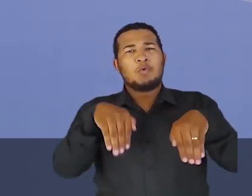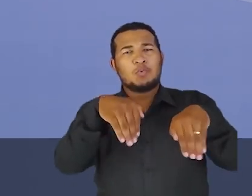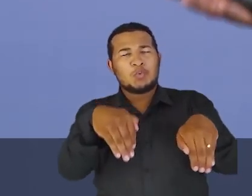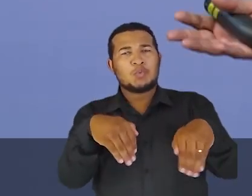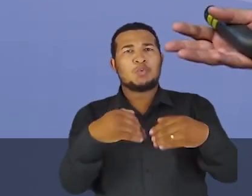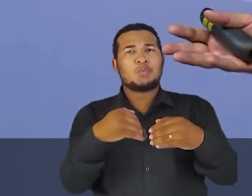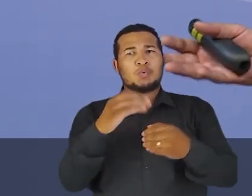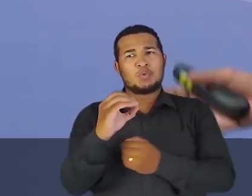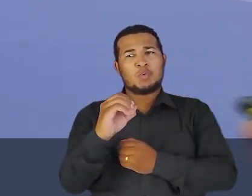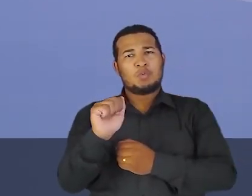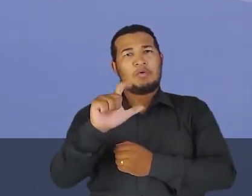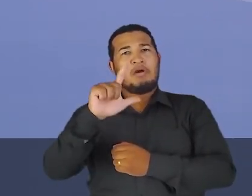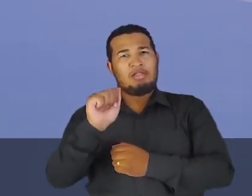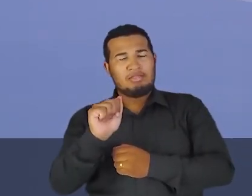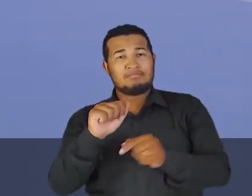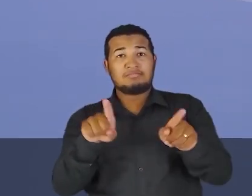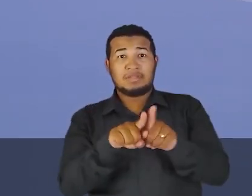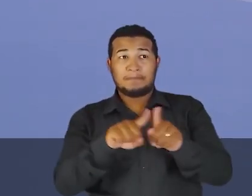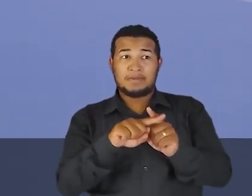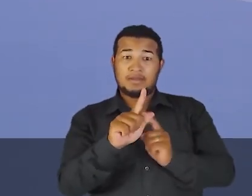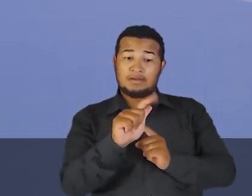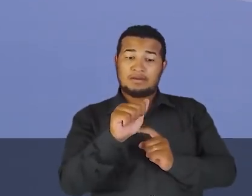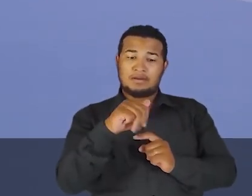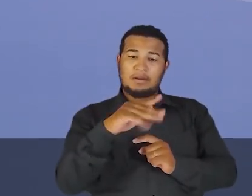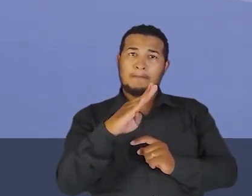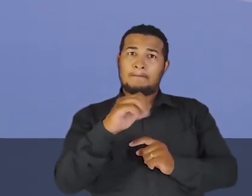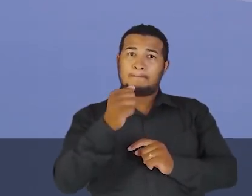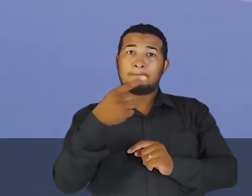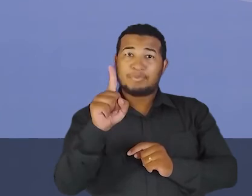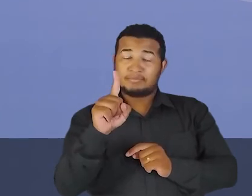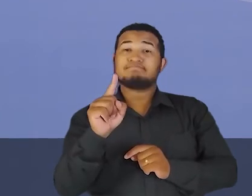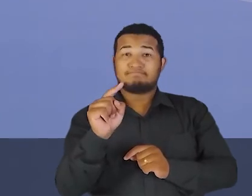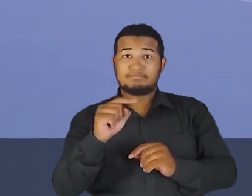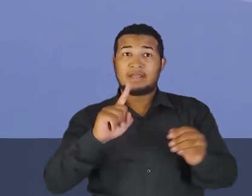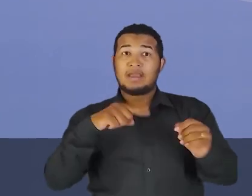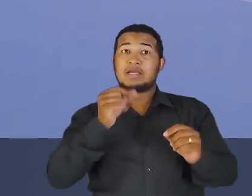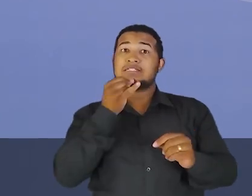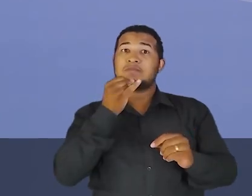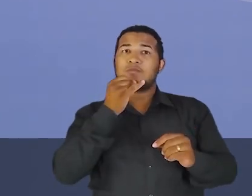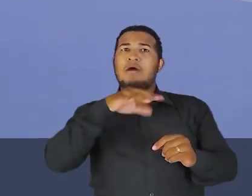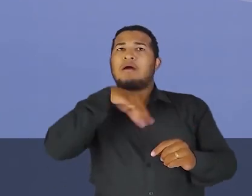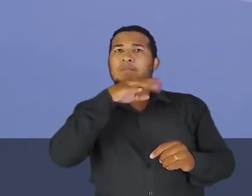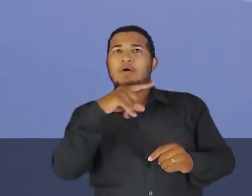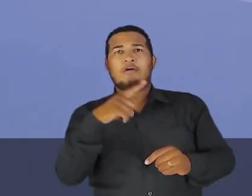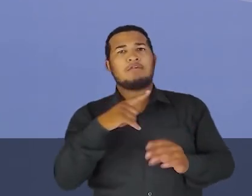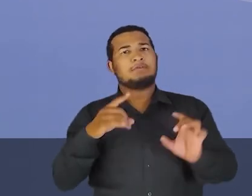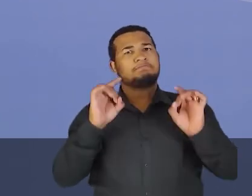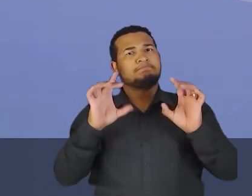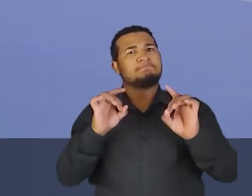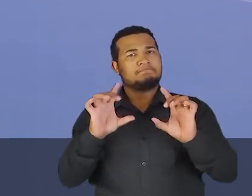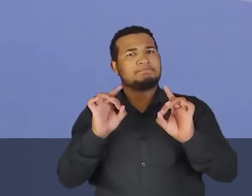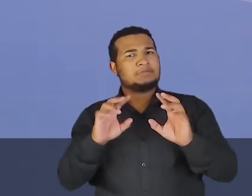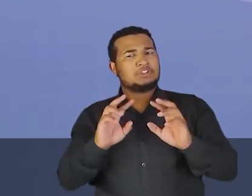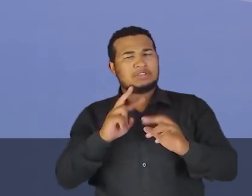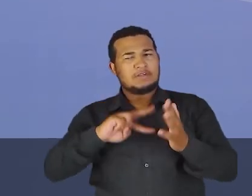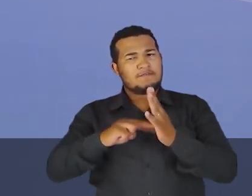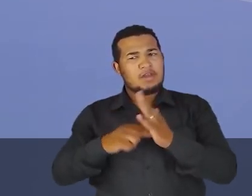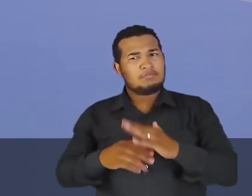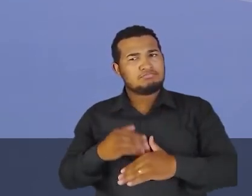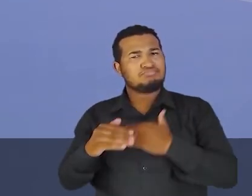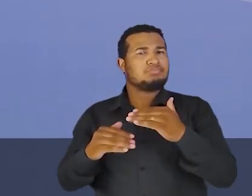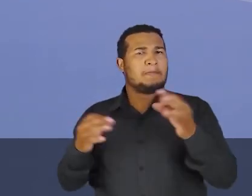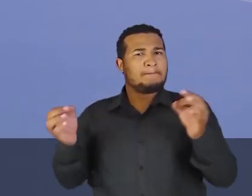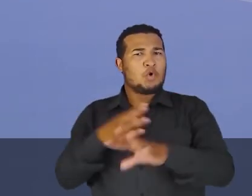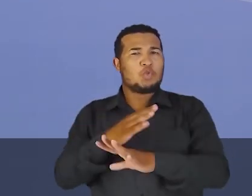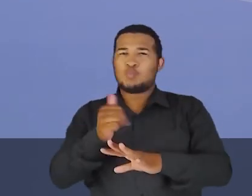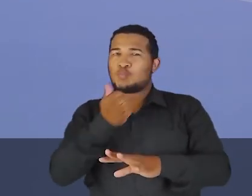e o gambá, por exemplo, que é um animal típico aqui da Mata Atlântica, eles são animais marsupiais. Então, eles nascem pouco desenvolvidos, eles vão